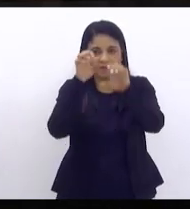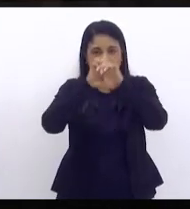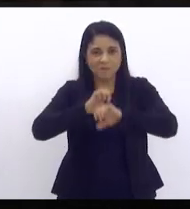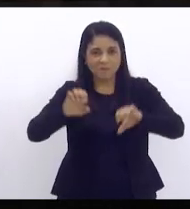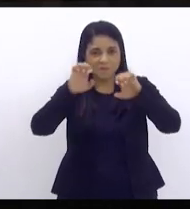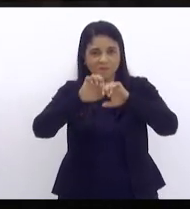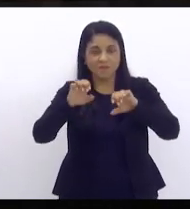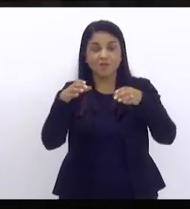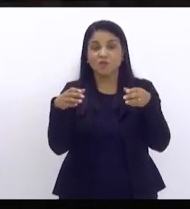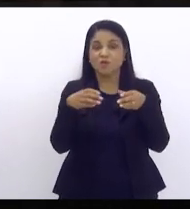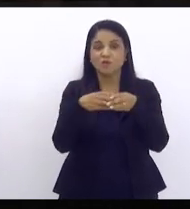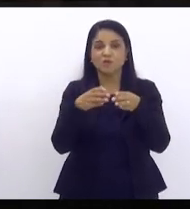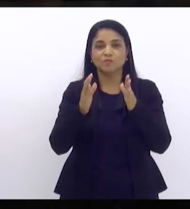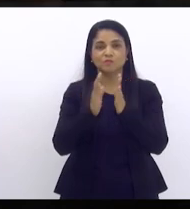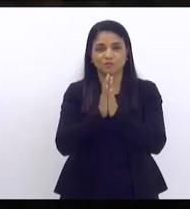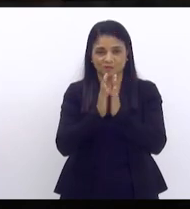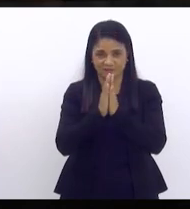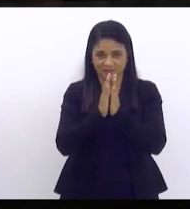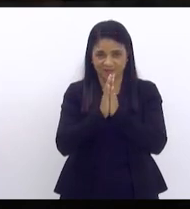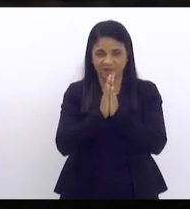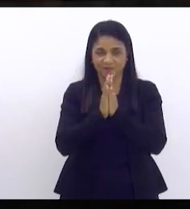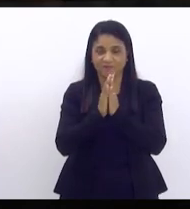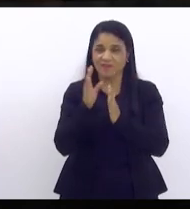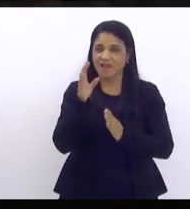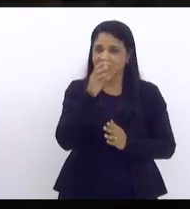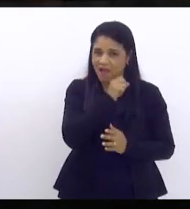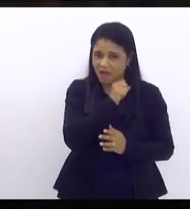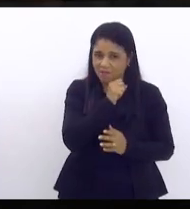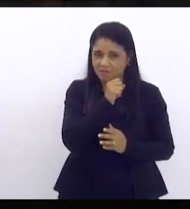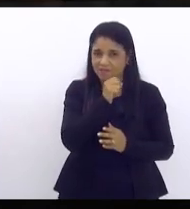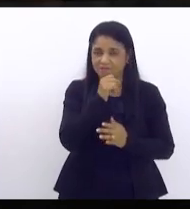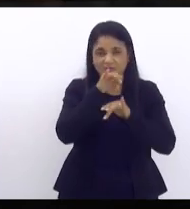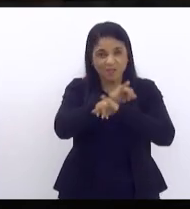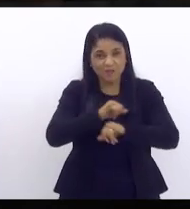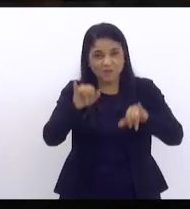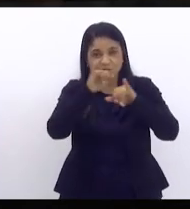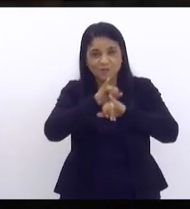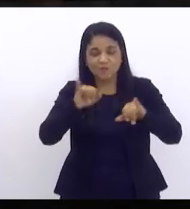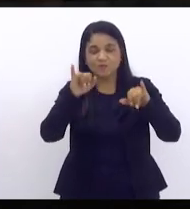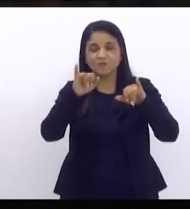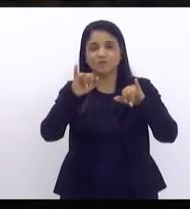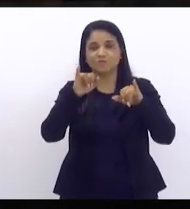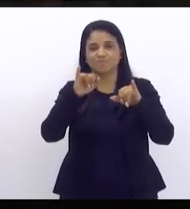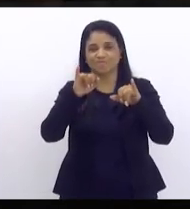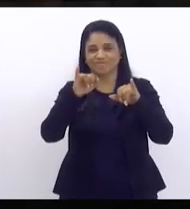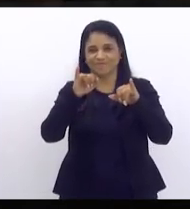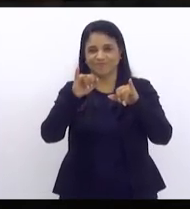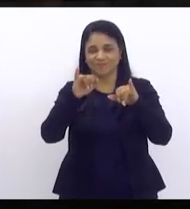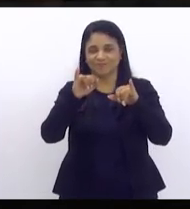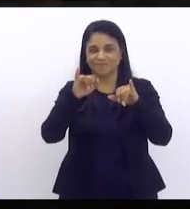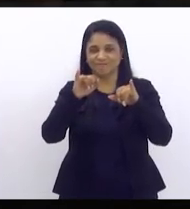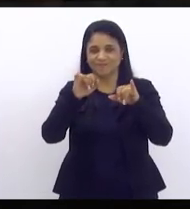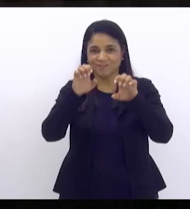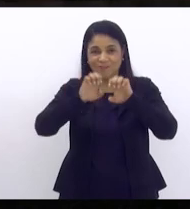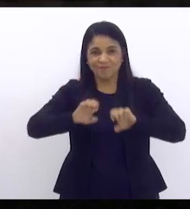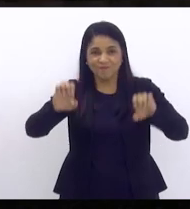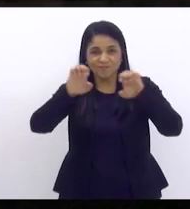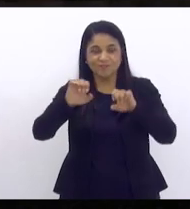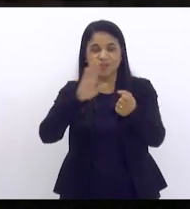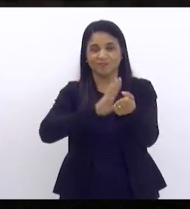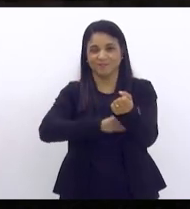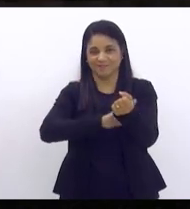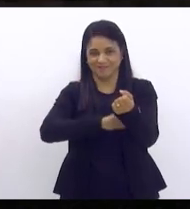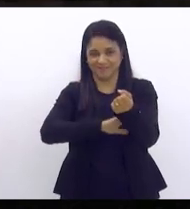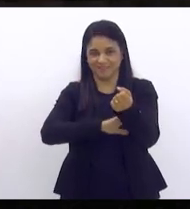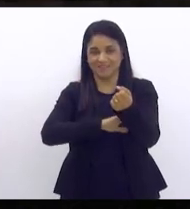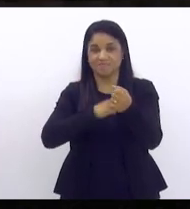oração. Pregação querigmática, rápida, anúncio de querigma na veia. Mas se o Senhor nos chamou a